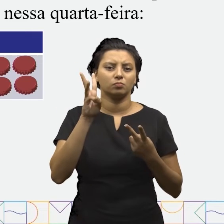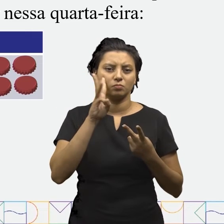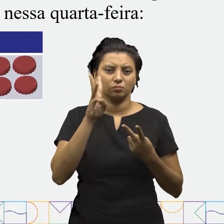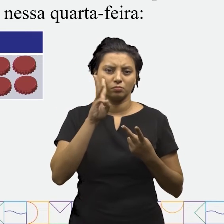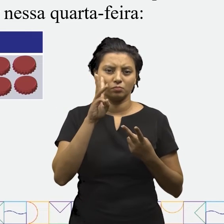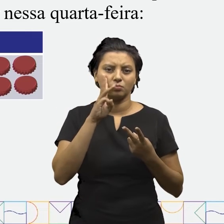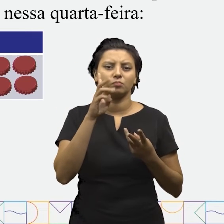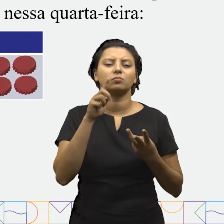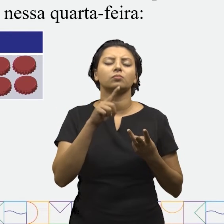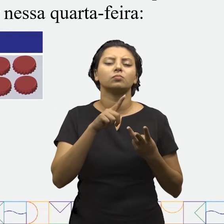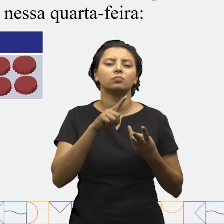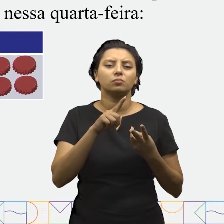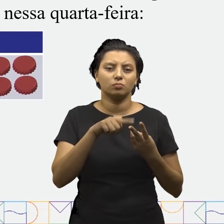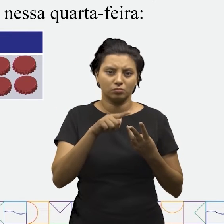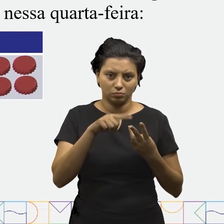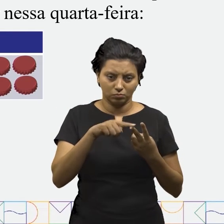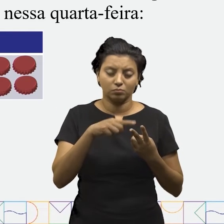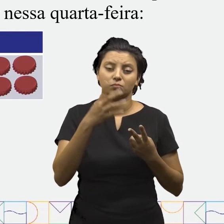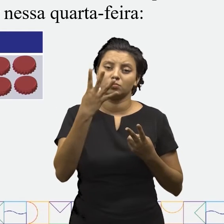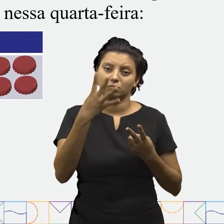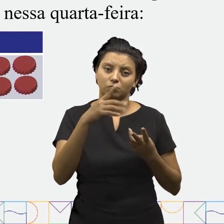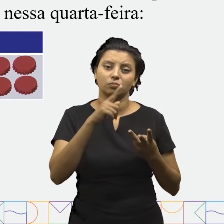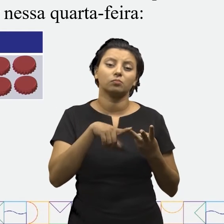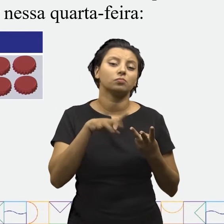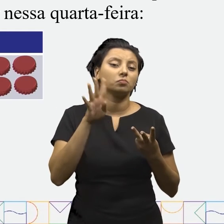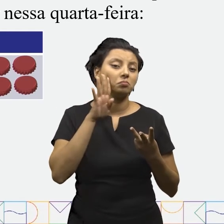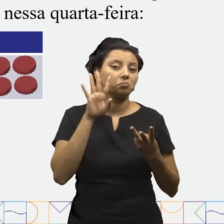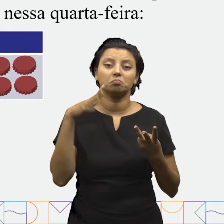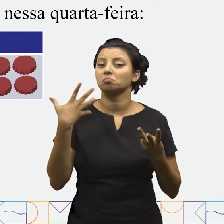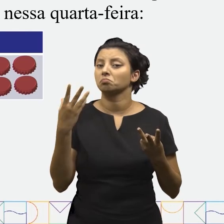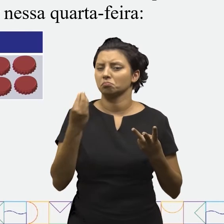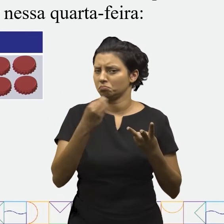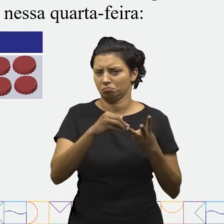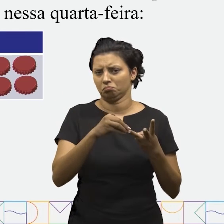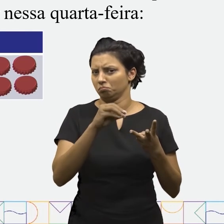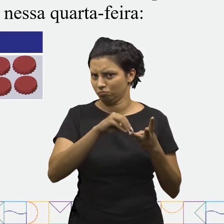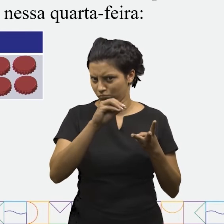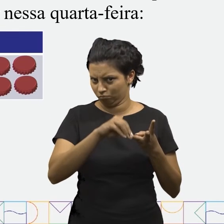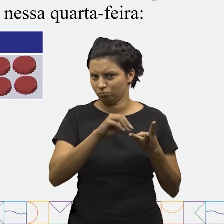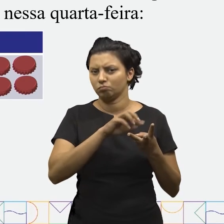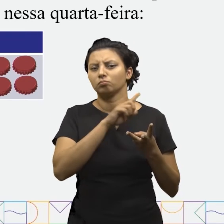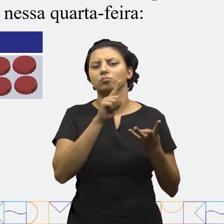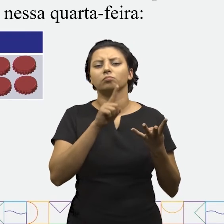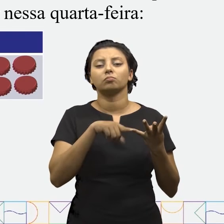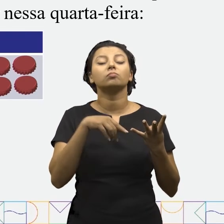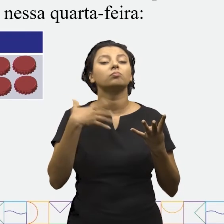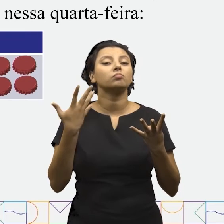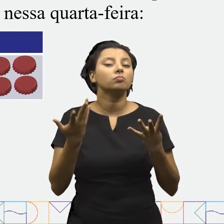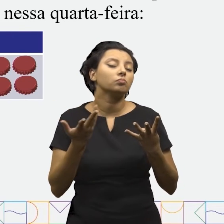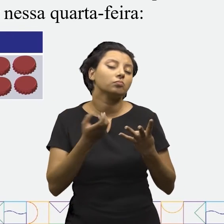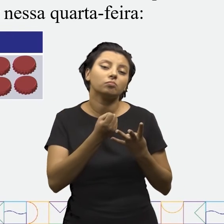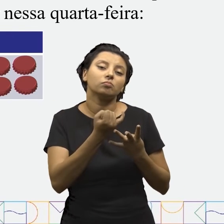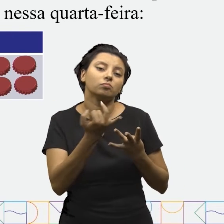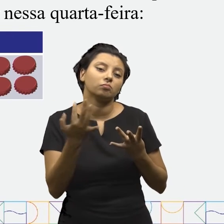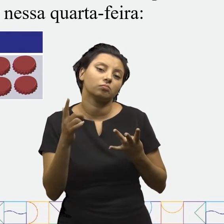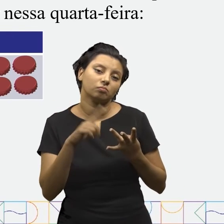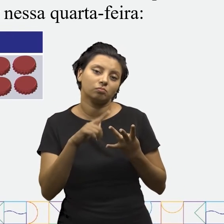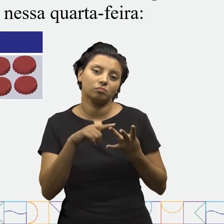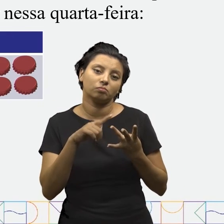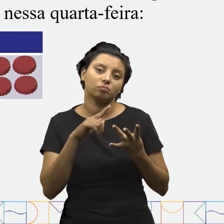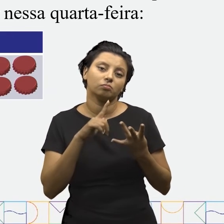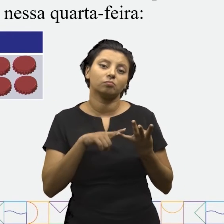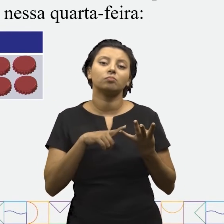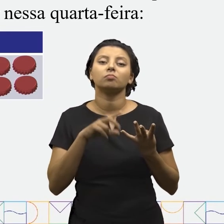tampas. Na terça-feira, 4 tampas. Na quarta, ela não colocou nada. Qual será a quantidade que ela deveria